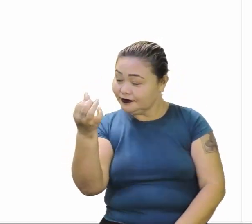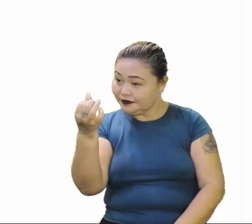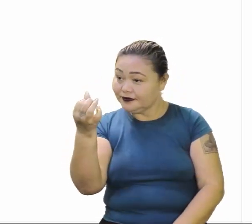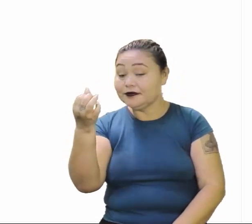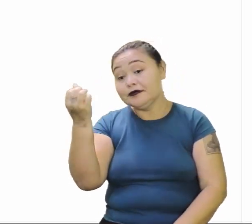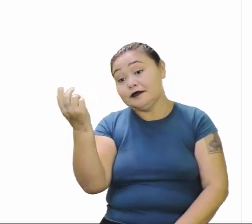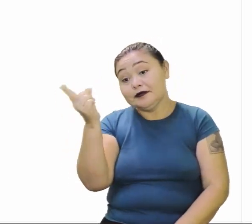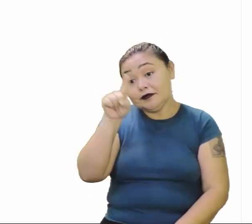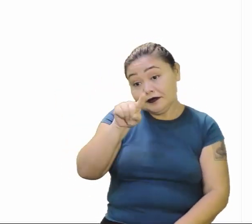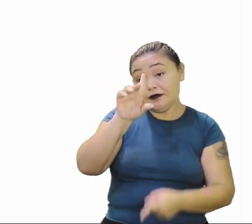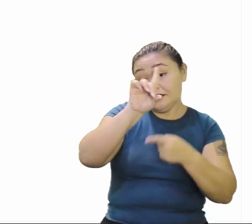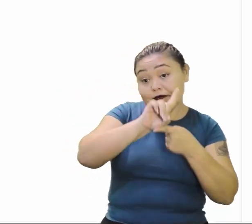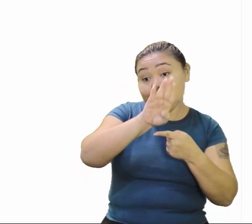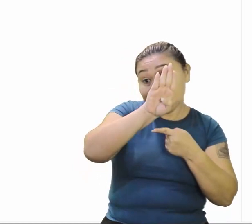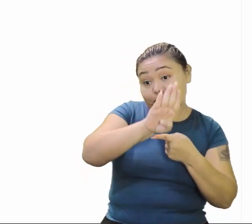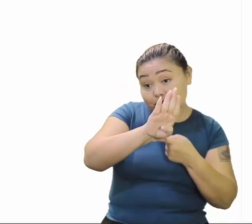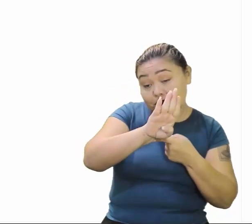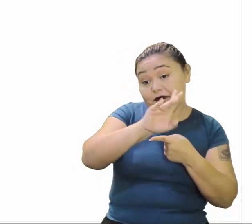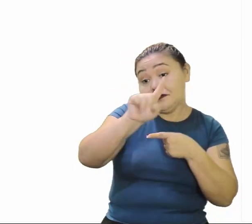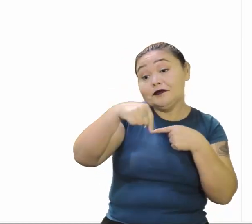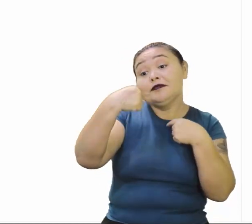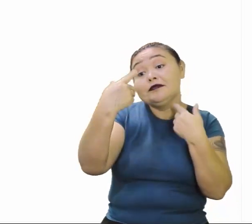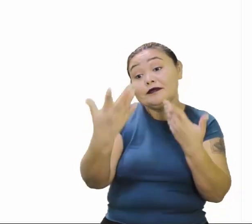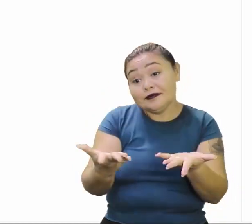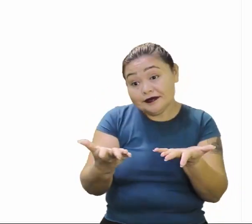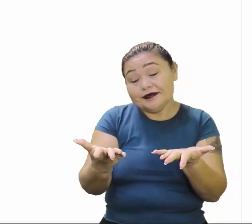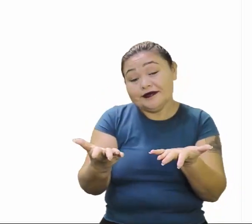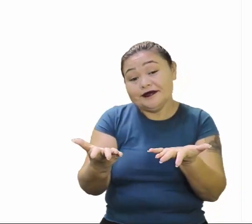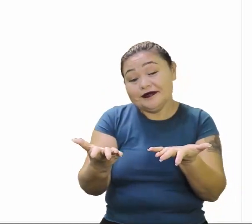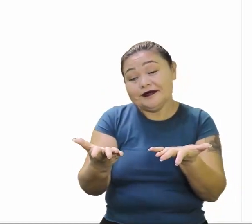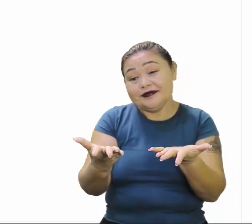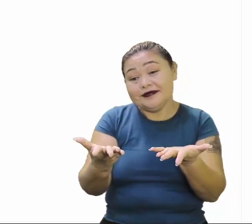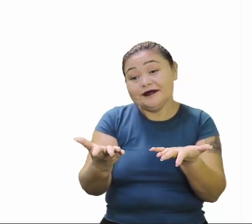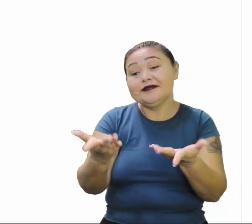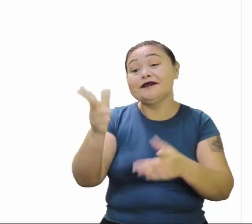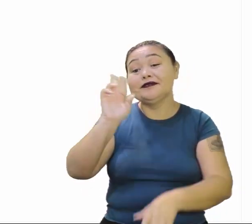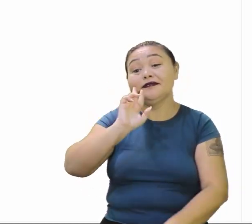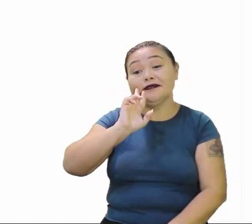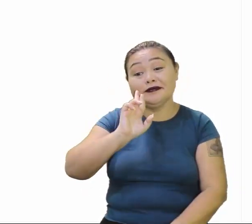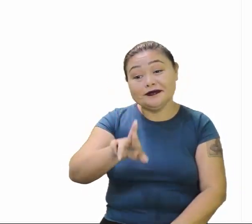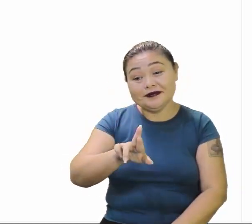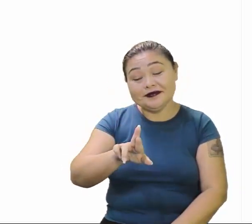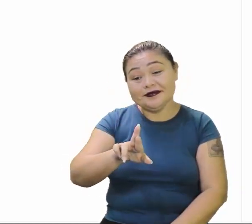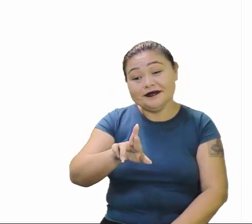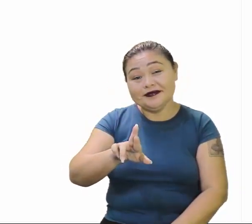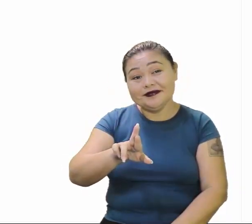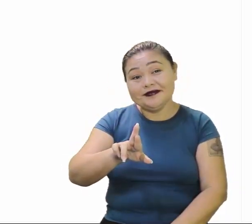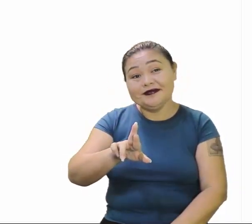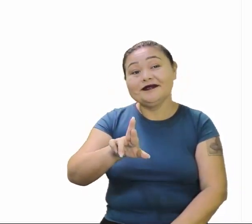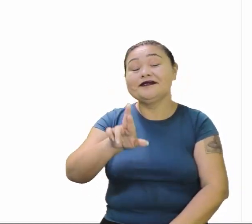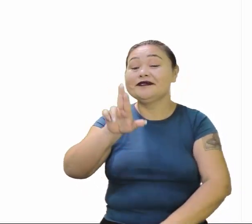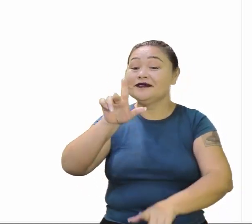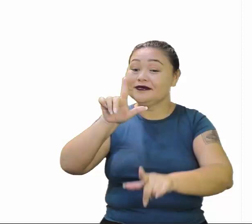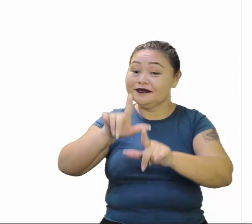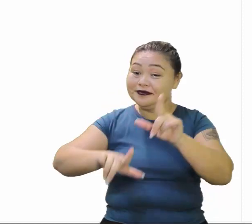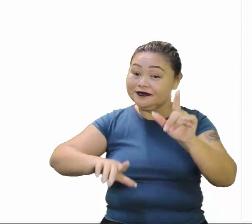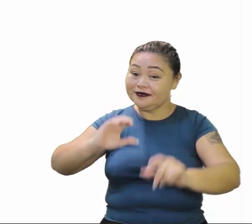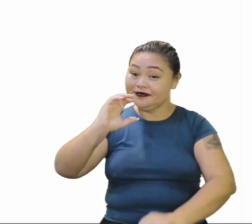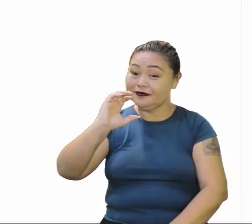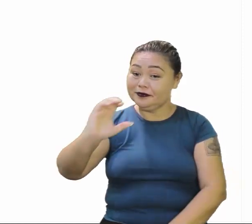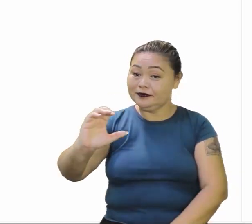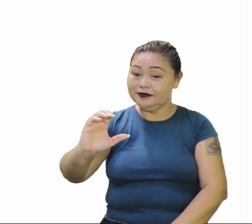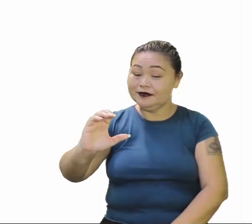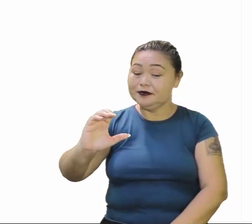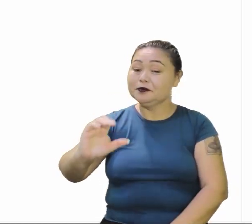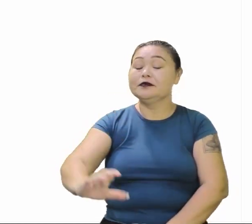B, caracterizando, portanto, a resposta C. Então,